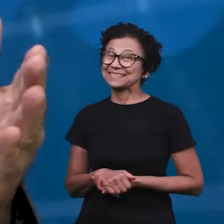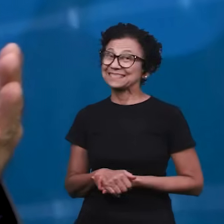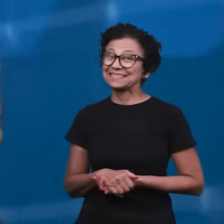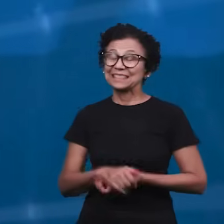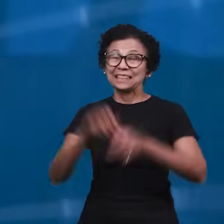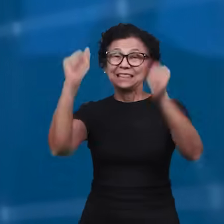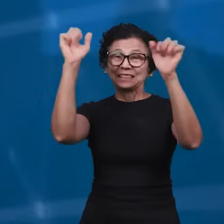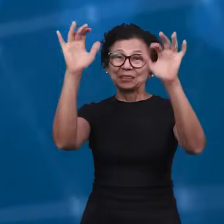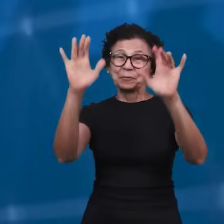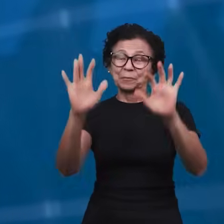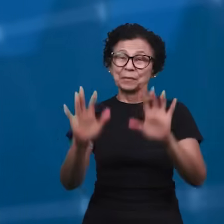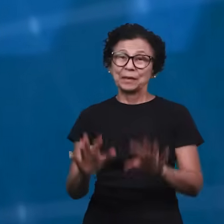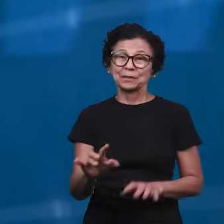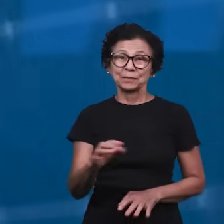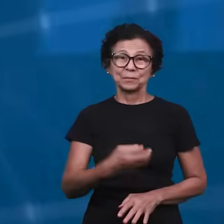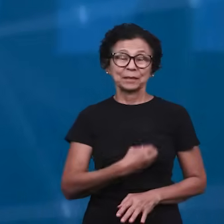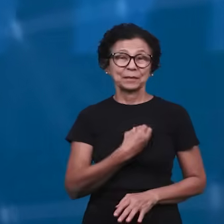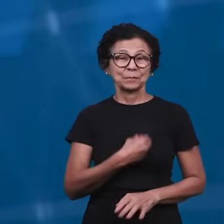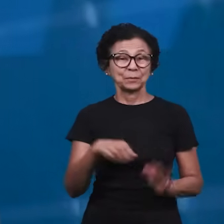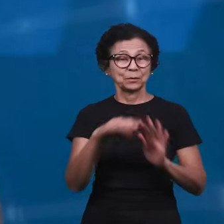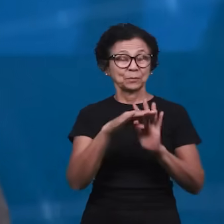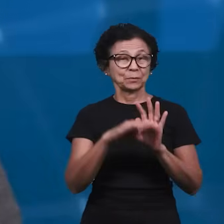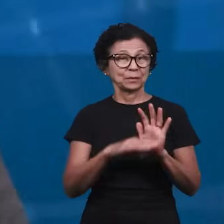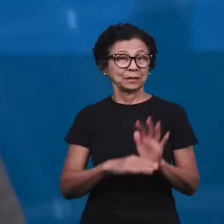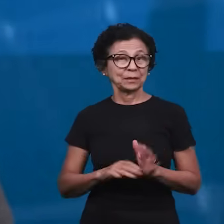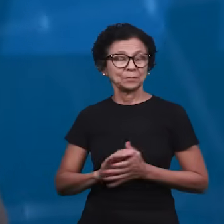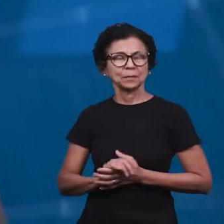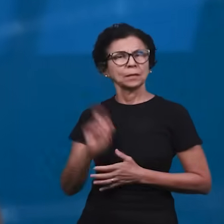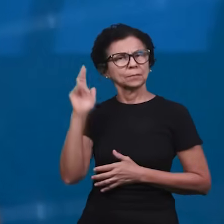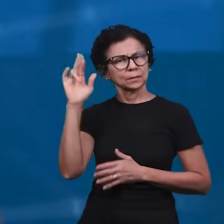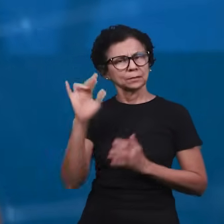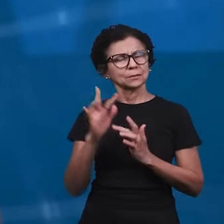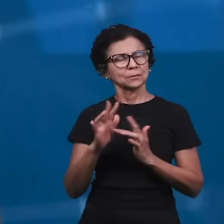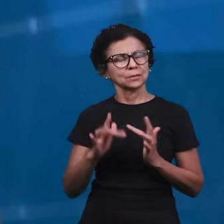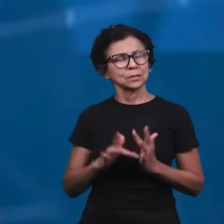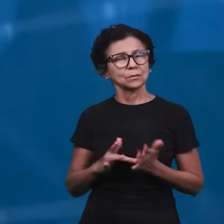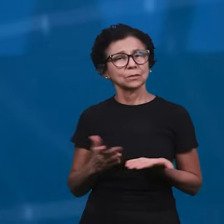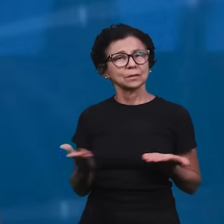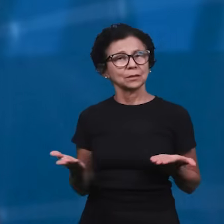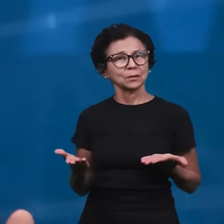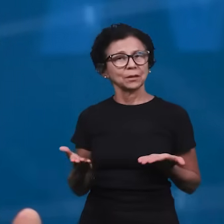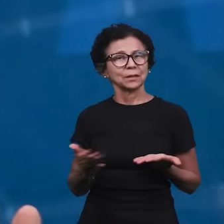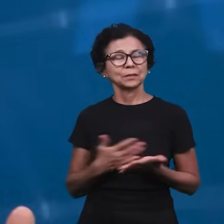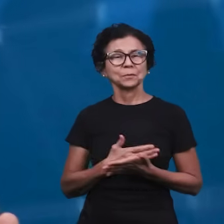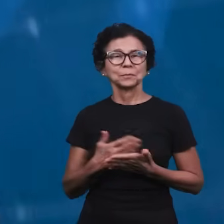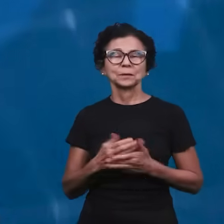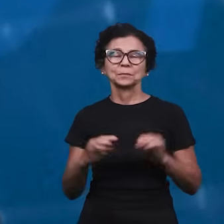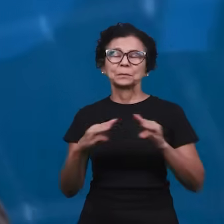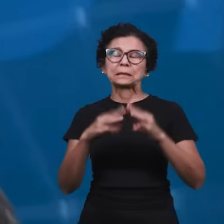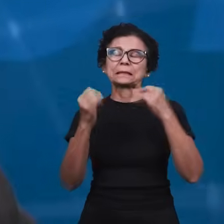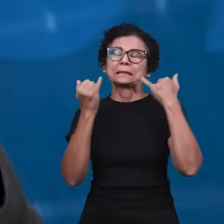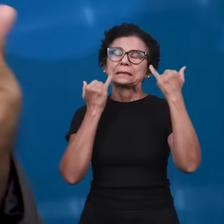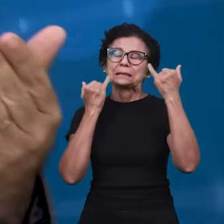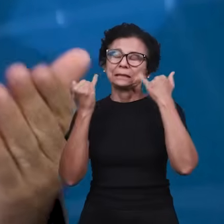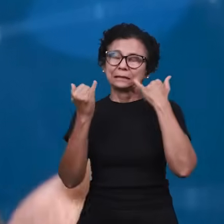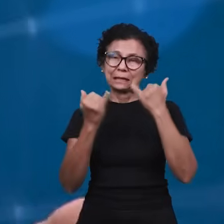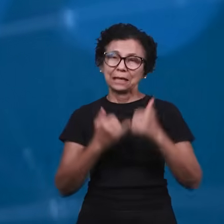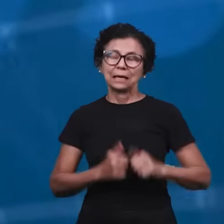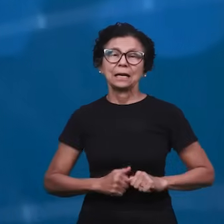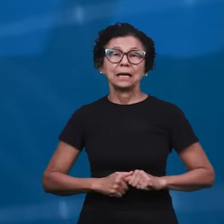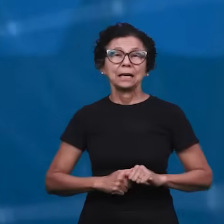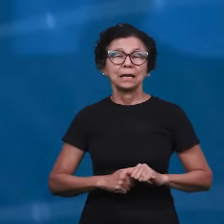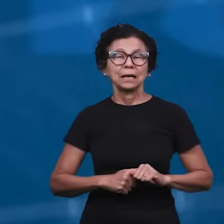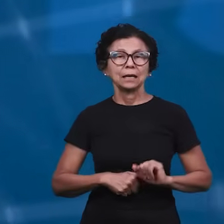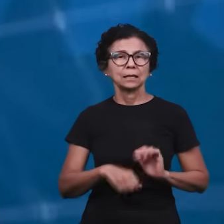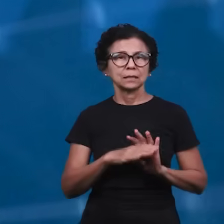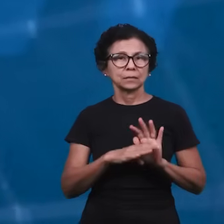Que bênção é ter você aqui com a gente. Quero te cumprimentar com a paz do Senhor Jesus. E a partir de agora o Maranhão News está entrando no ar.